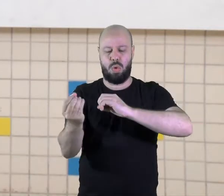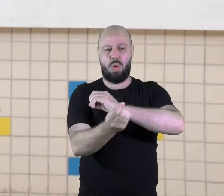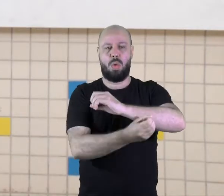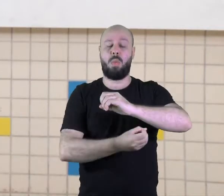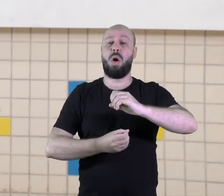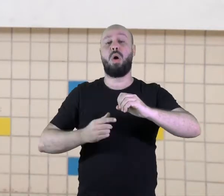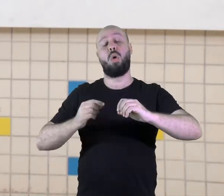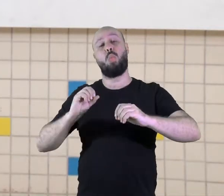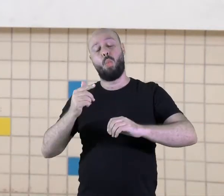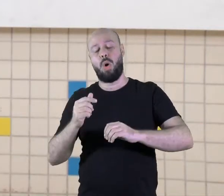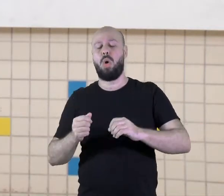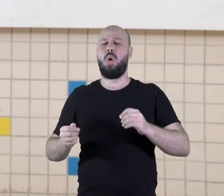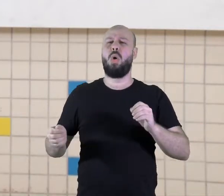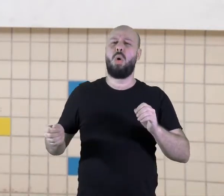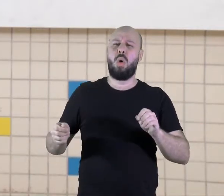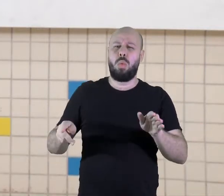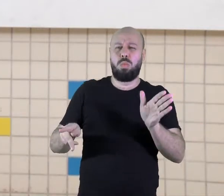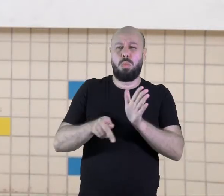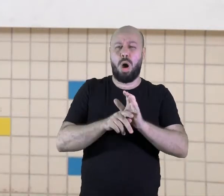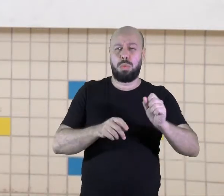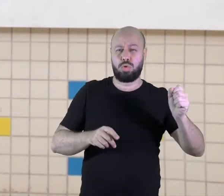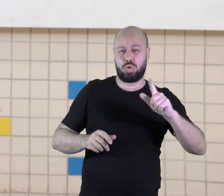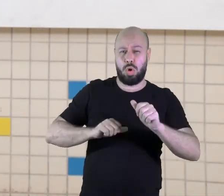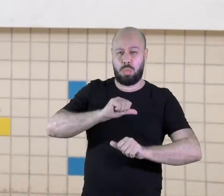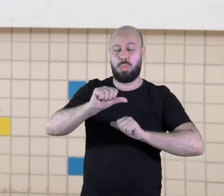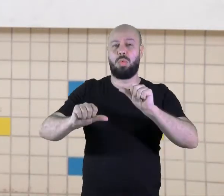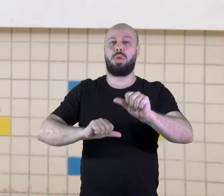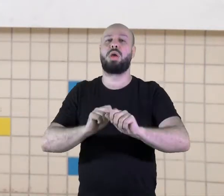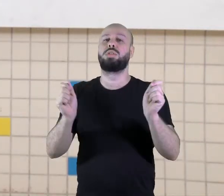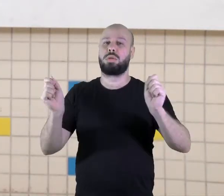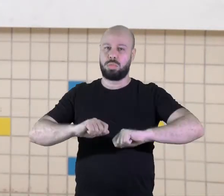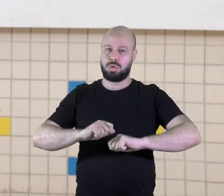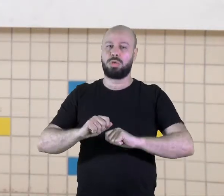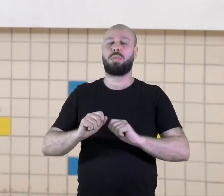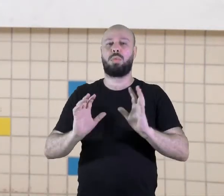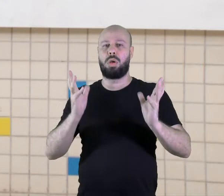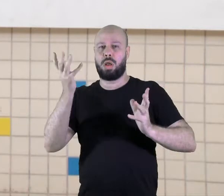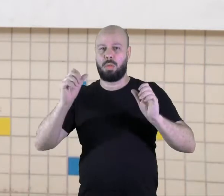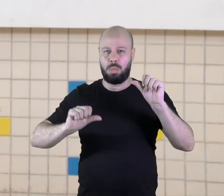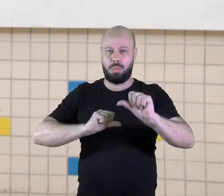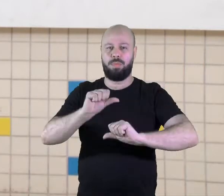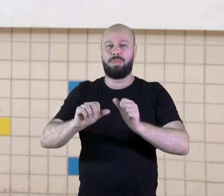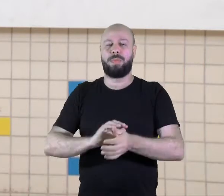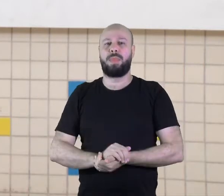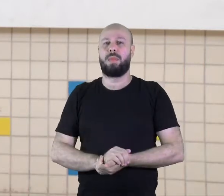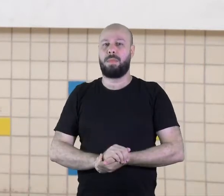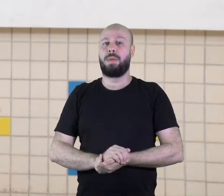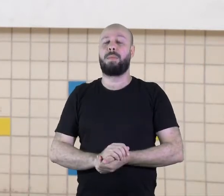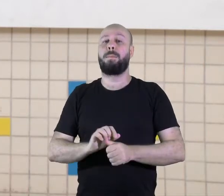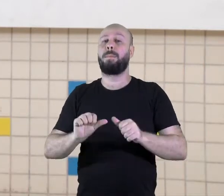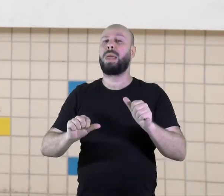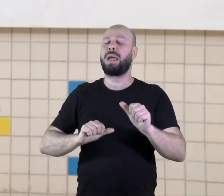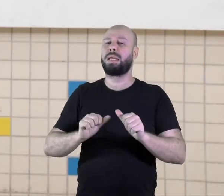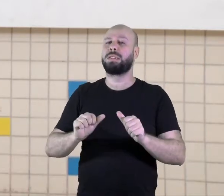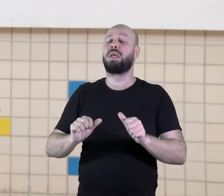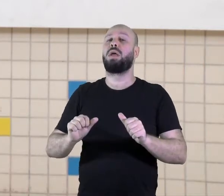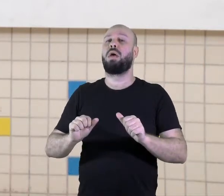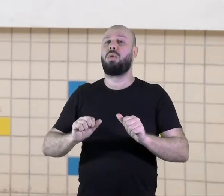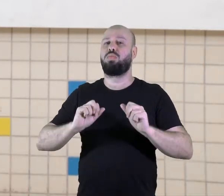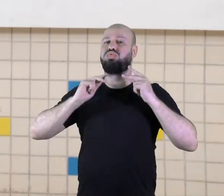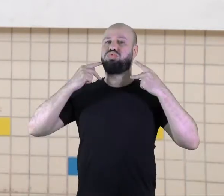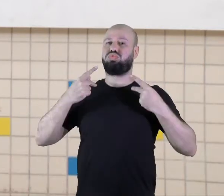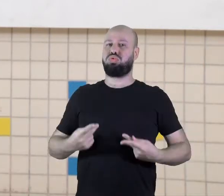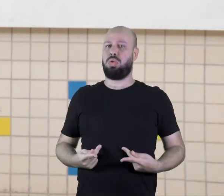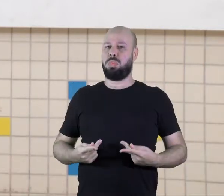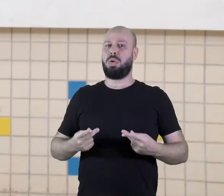próprio Sol, Mas a gente viu também que as mudanças climáticas mudam muito em função do ser humano,